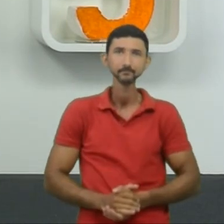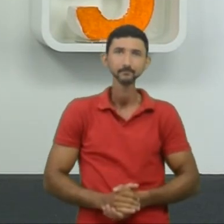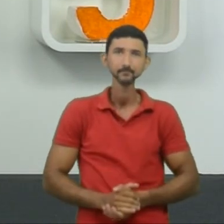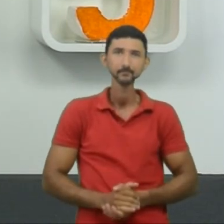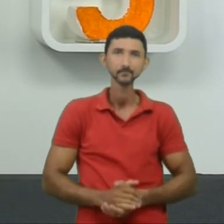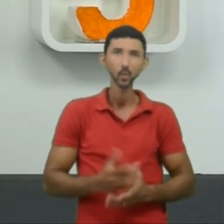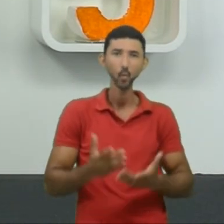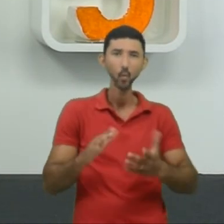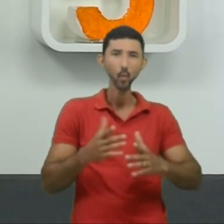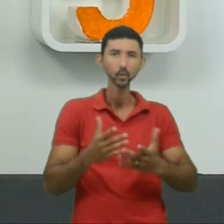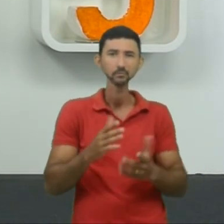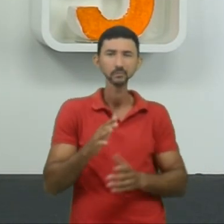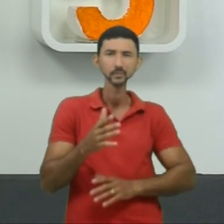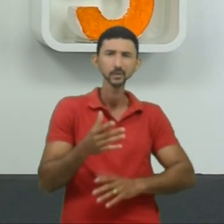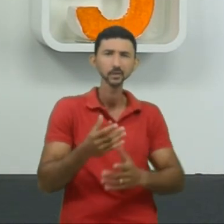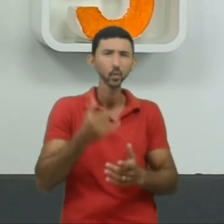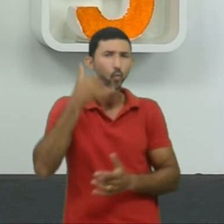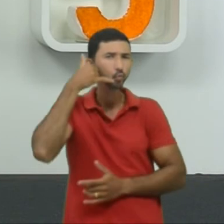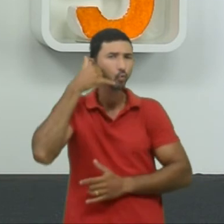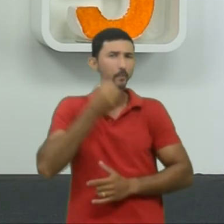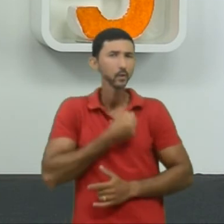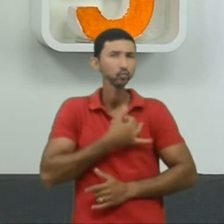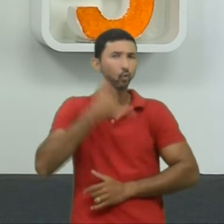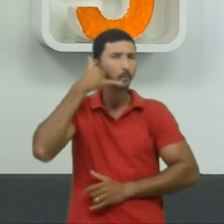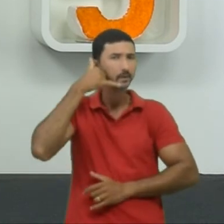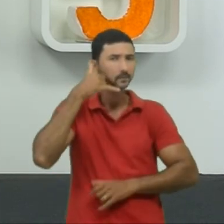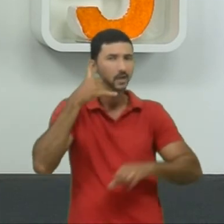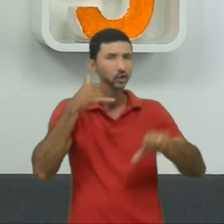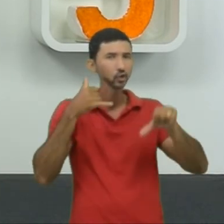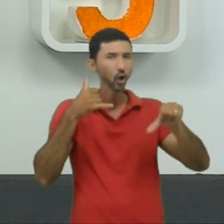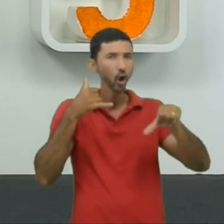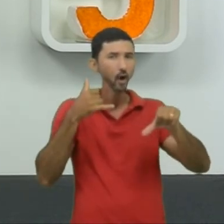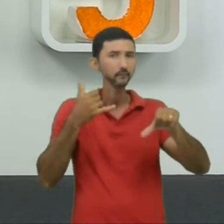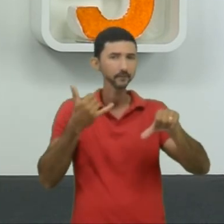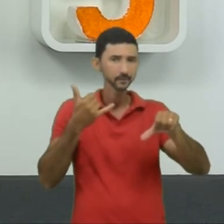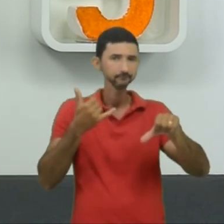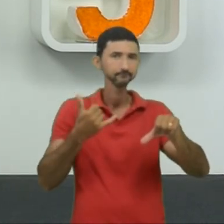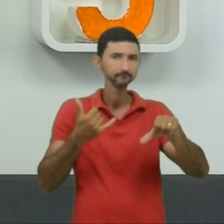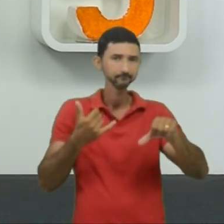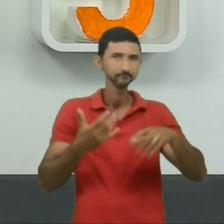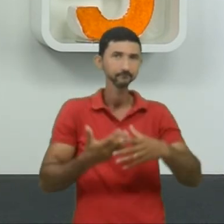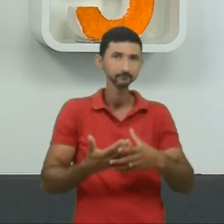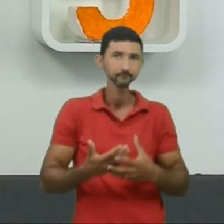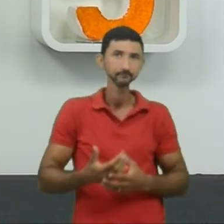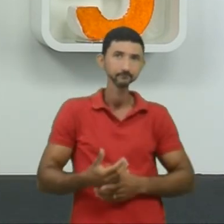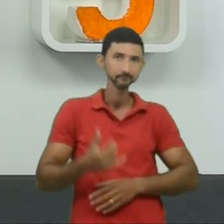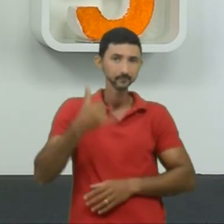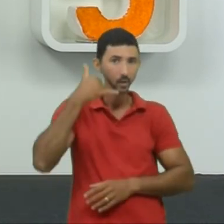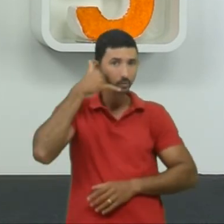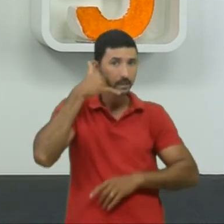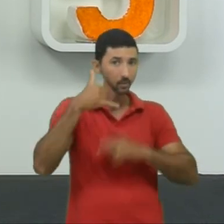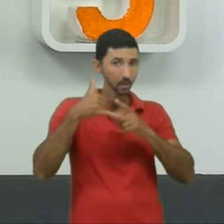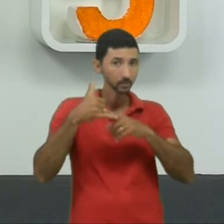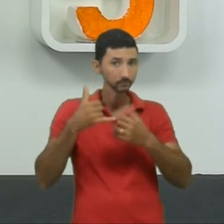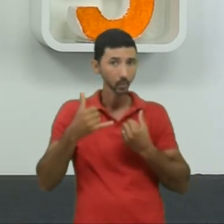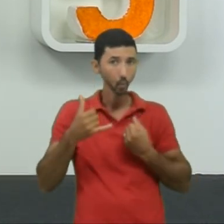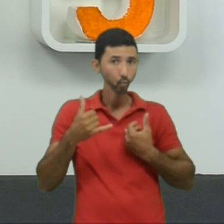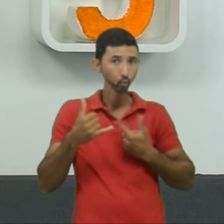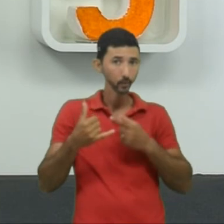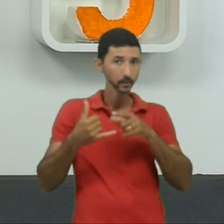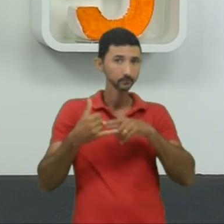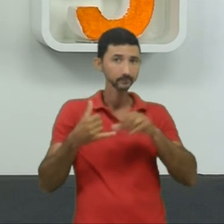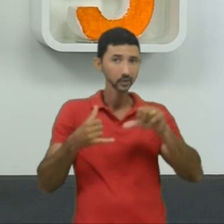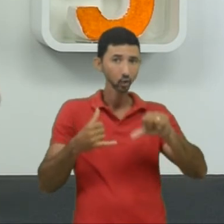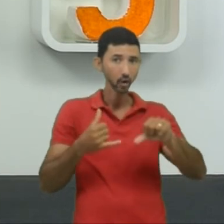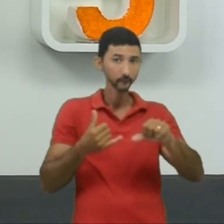certo? Hoje nós temos o quê? Nós temos 9 algarismos, se eu não estiver enganado, né? Então, quando tinham 8 algarismos